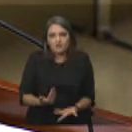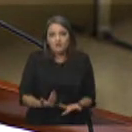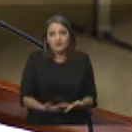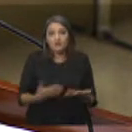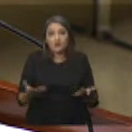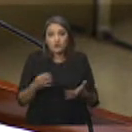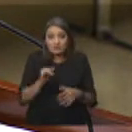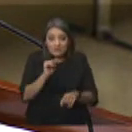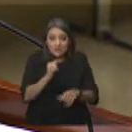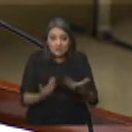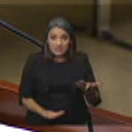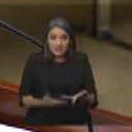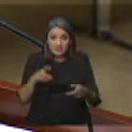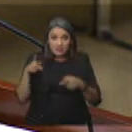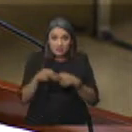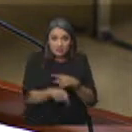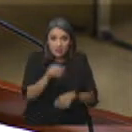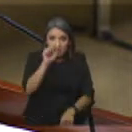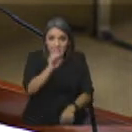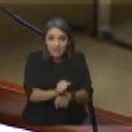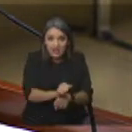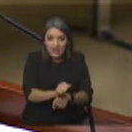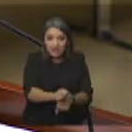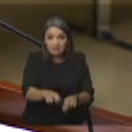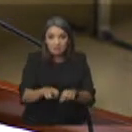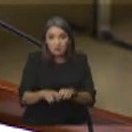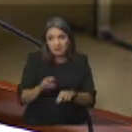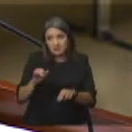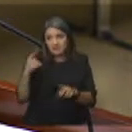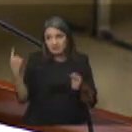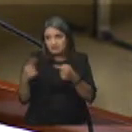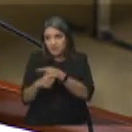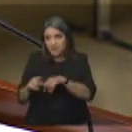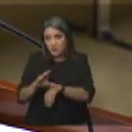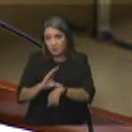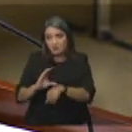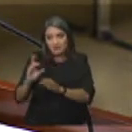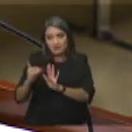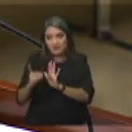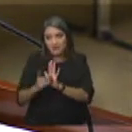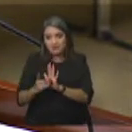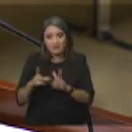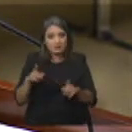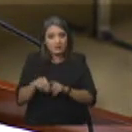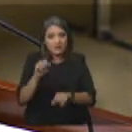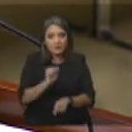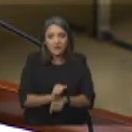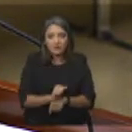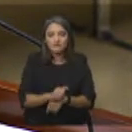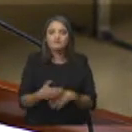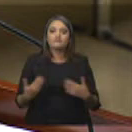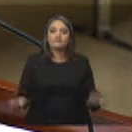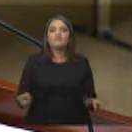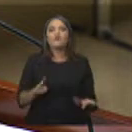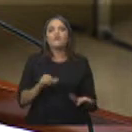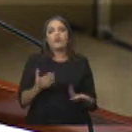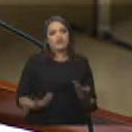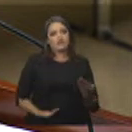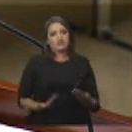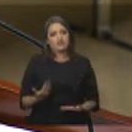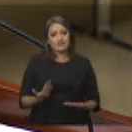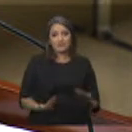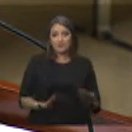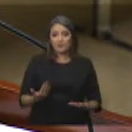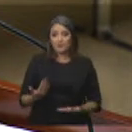interrupção dos serviços públicos por meio de uma eventual declaração de inconstitucionalidade desse decreto, certamente serviços essenciais, que